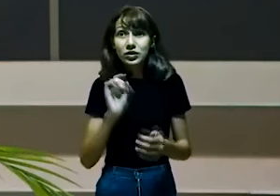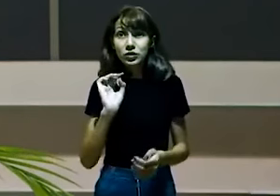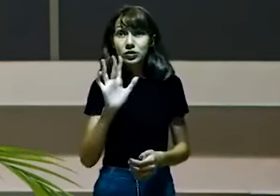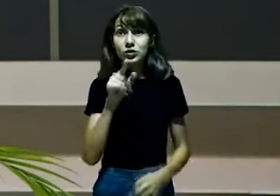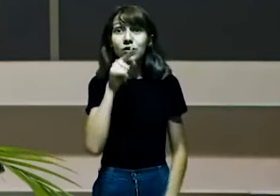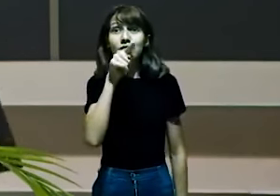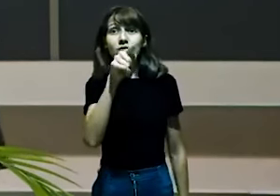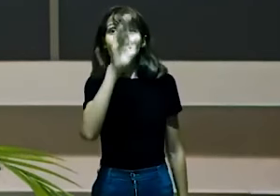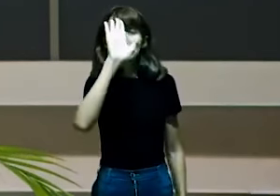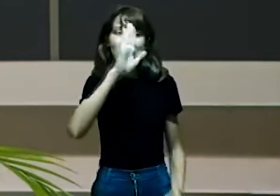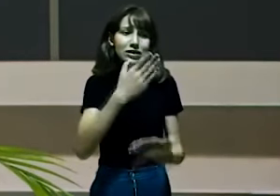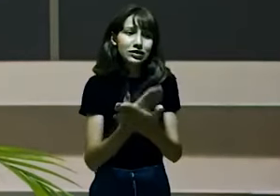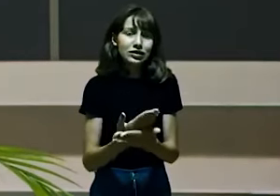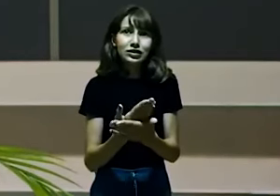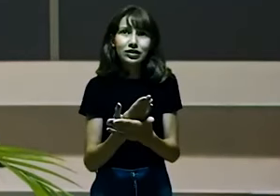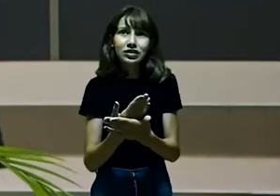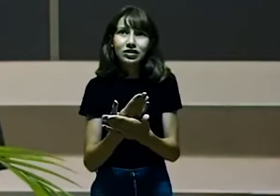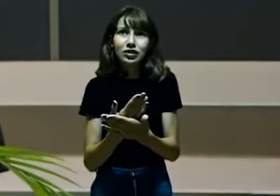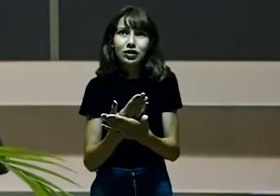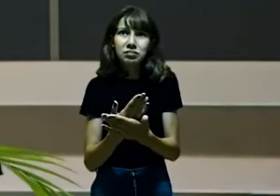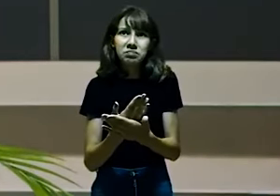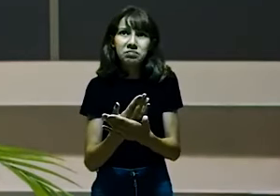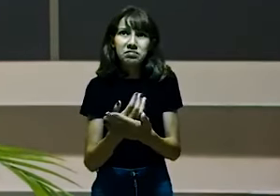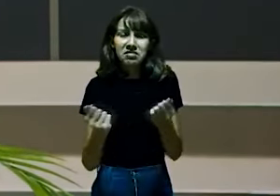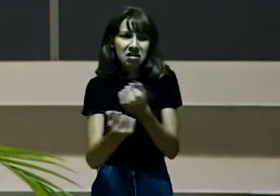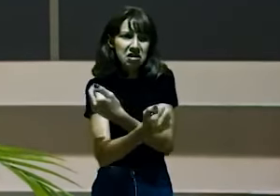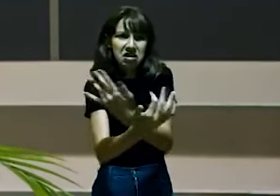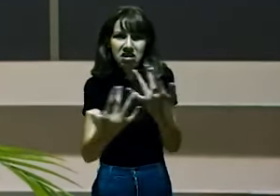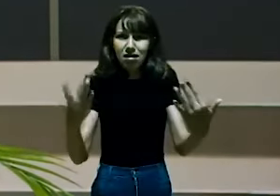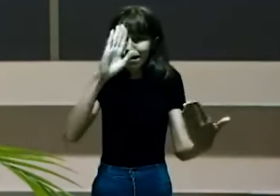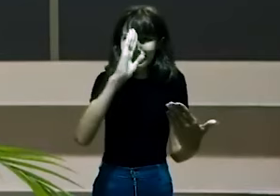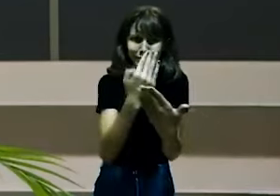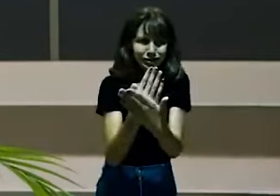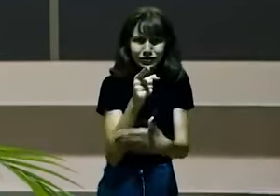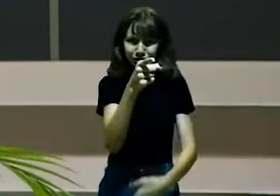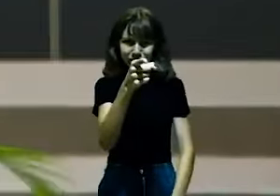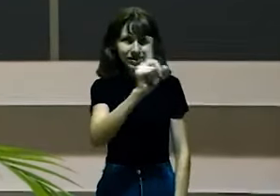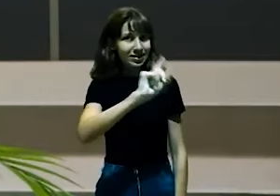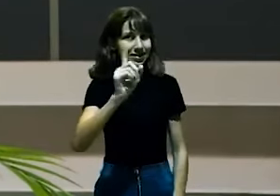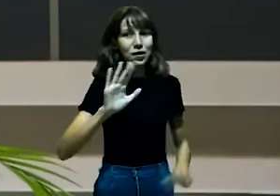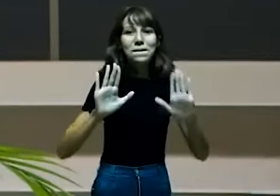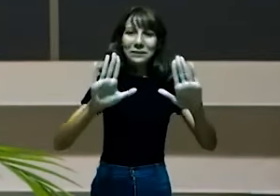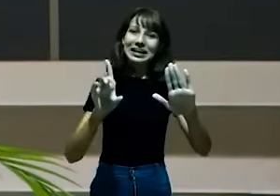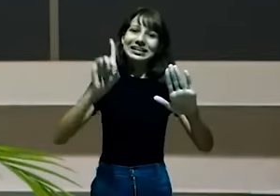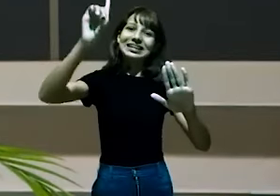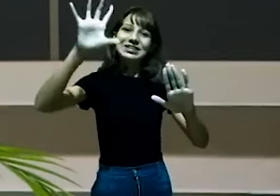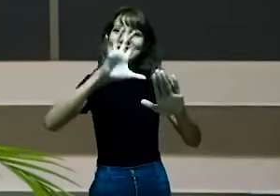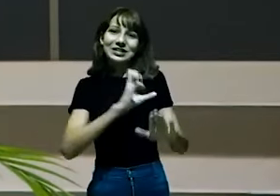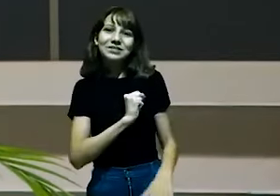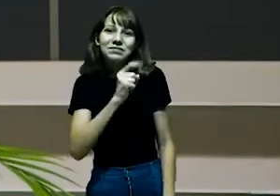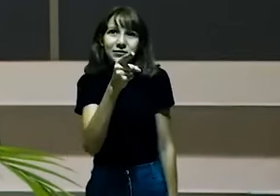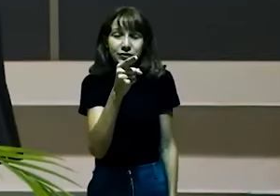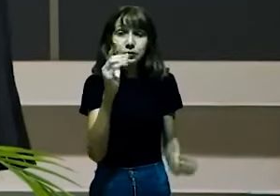acredita que ainda que ninguém mais Acredite ele ainda pasta em ti